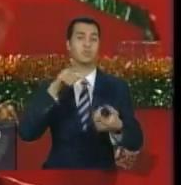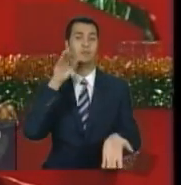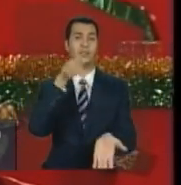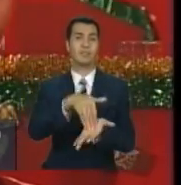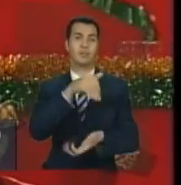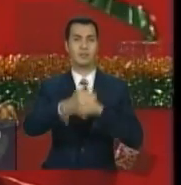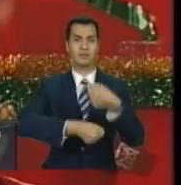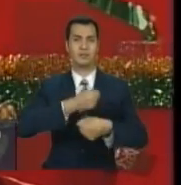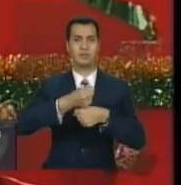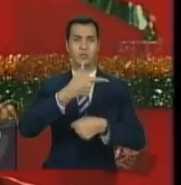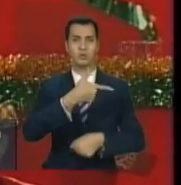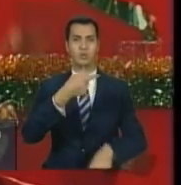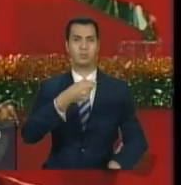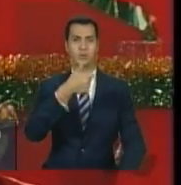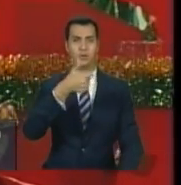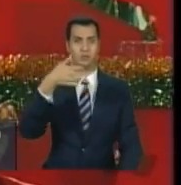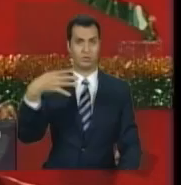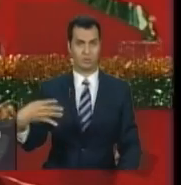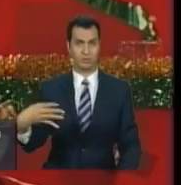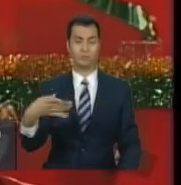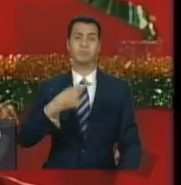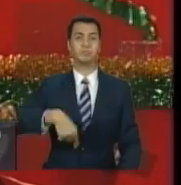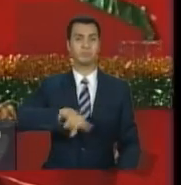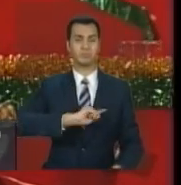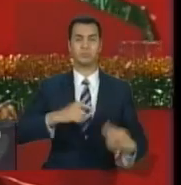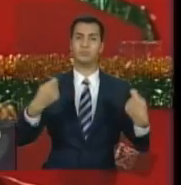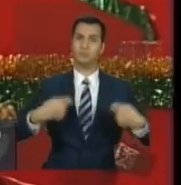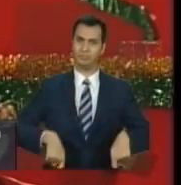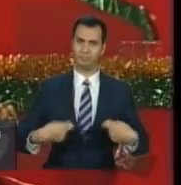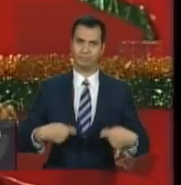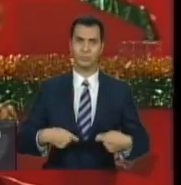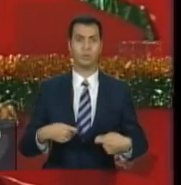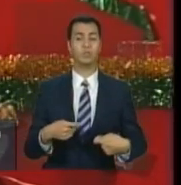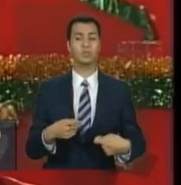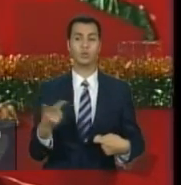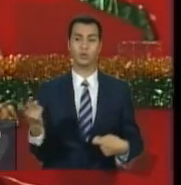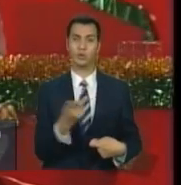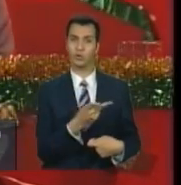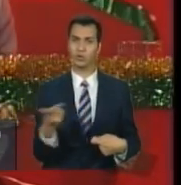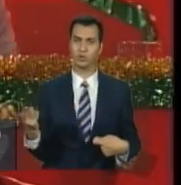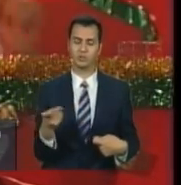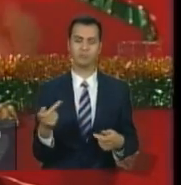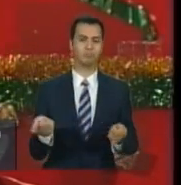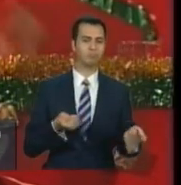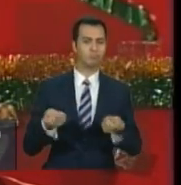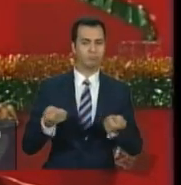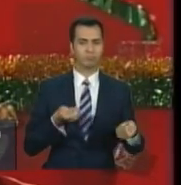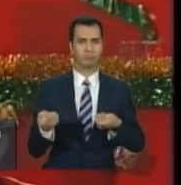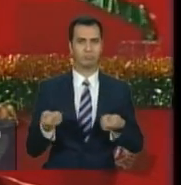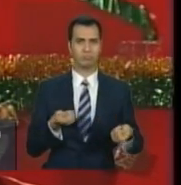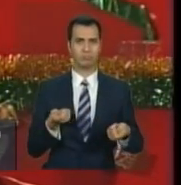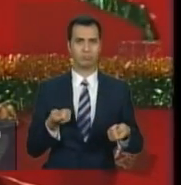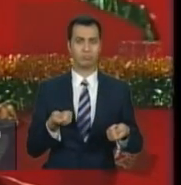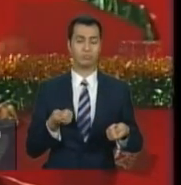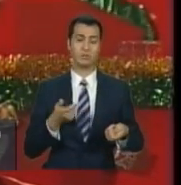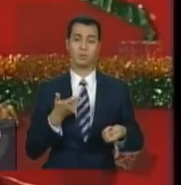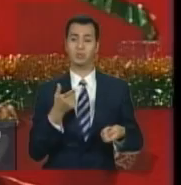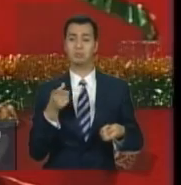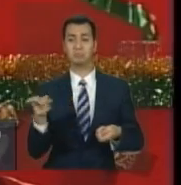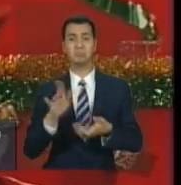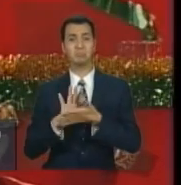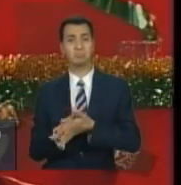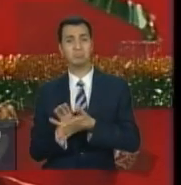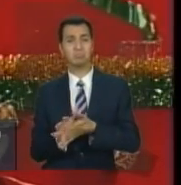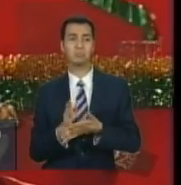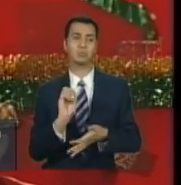A gente vai ter de acomodar esses dois lados, impedindo que um deles tenha prejuízo, que no